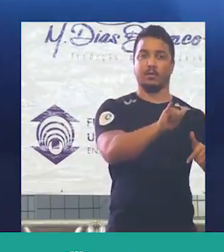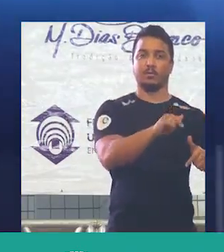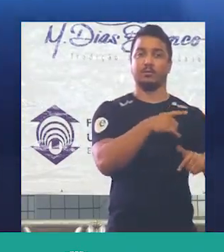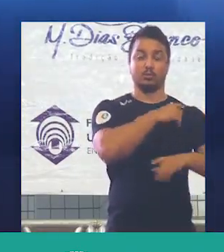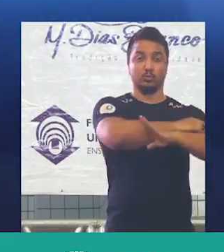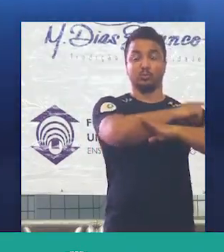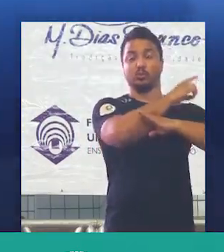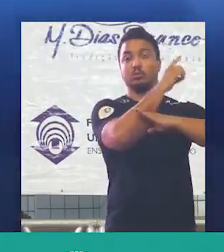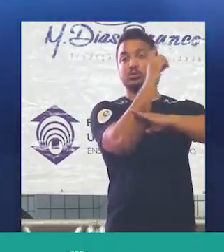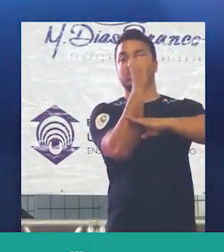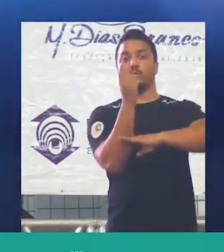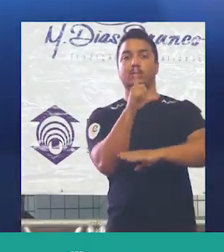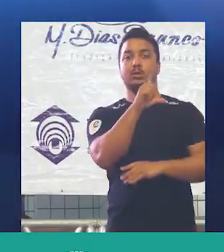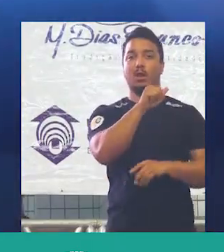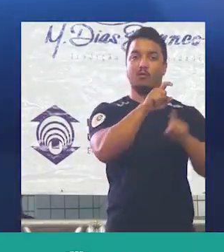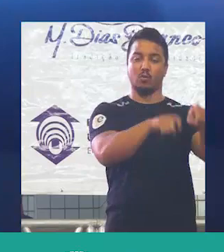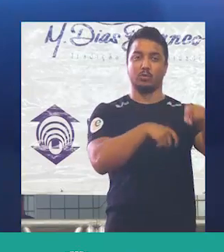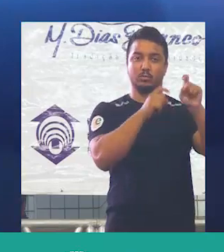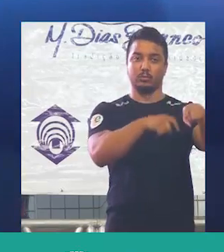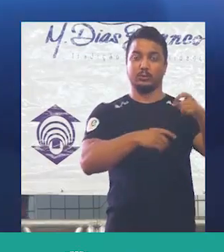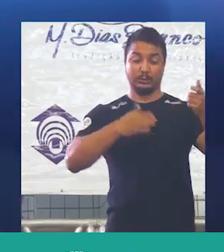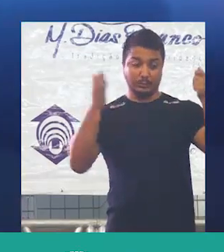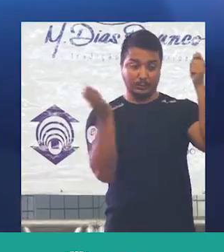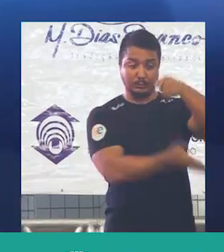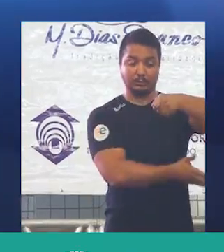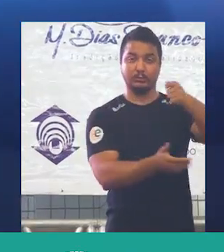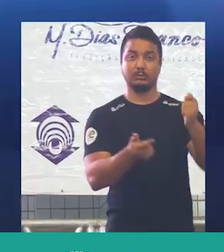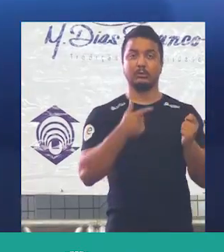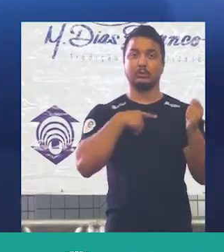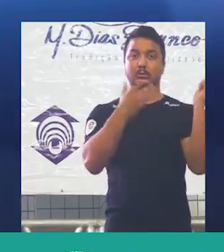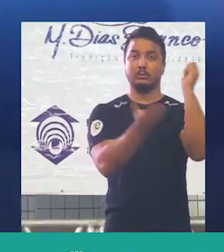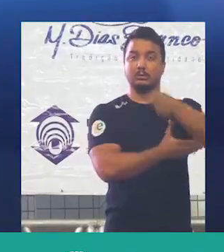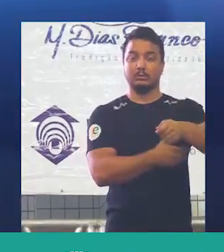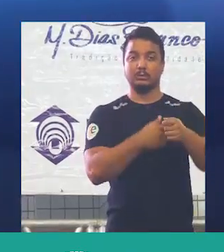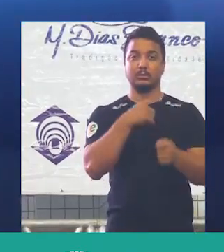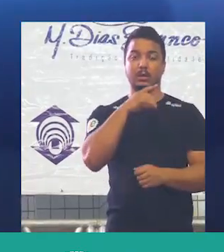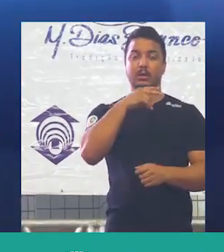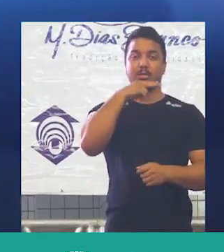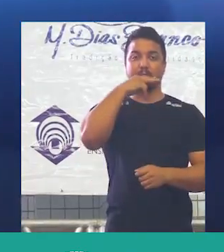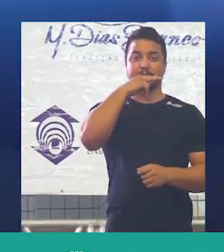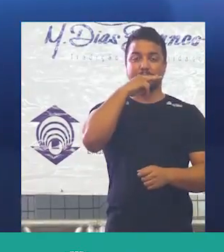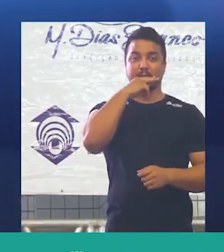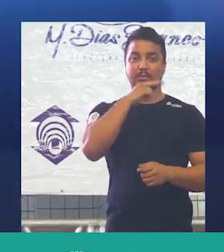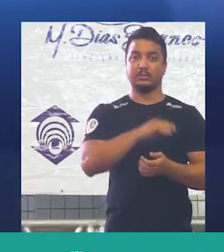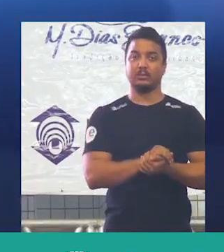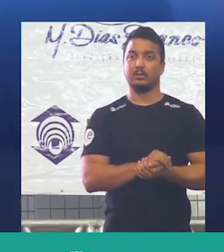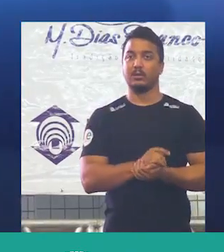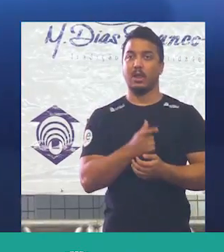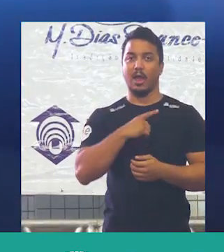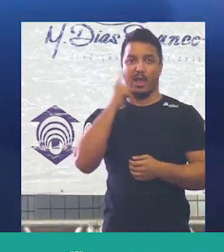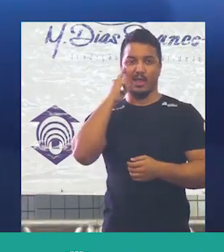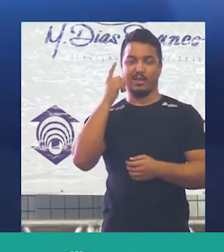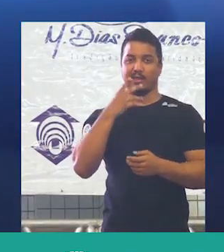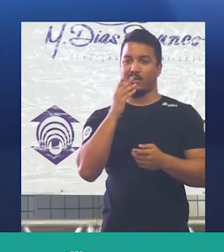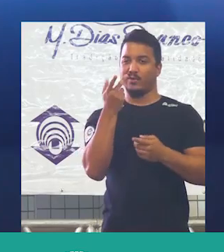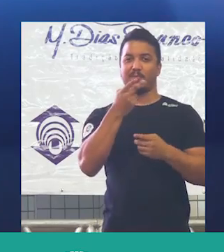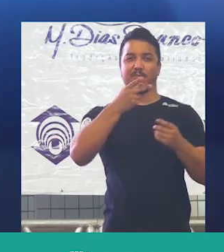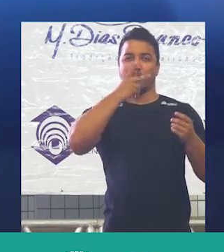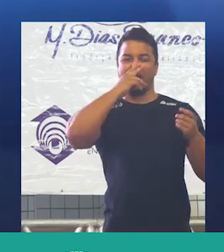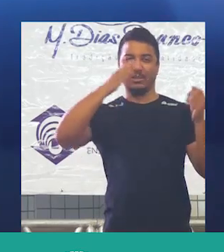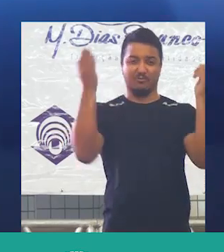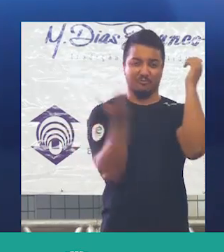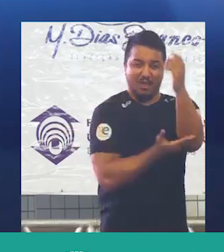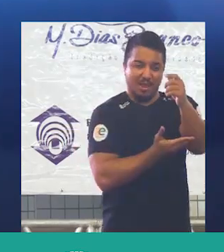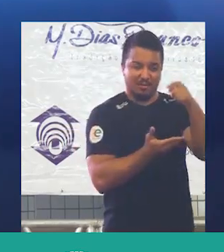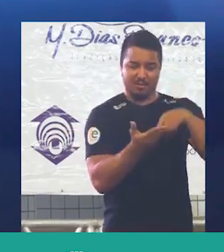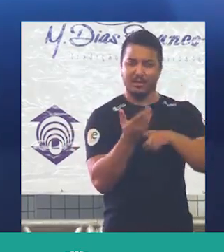passar o dia lá na lavoura, quebrando a cana, com o pé, lógico. Tu acha que o dono do engenho ia dar um facão